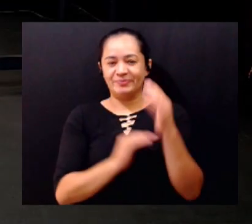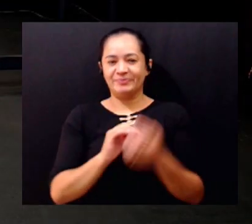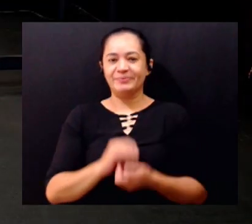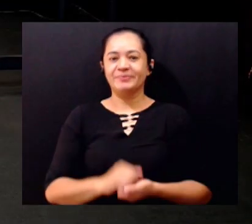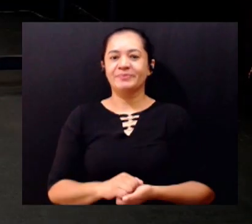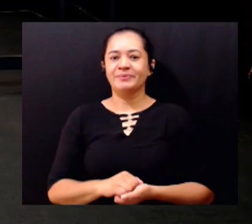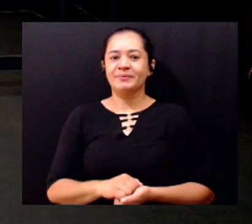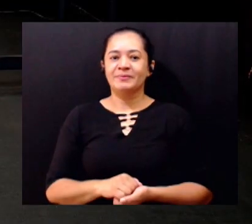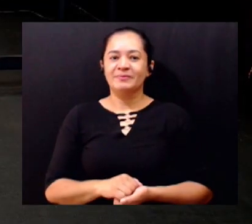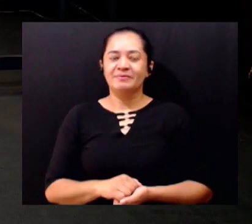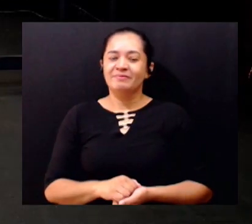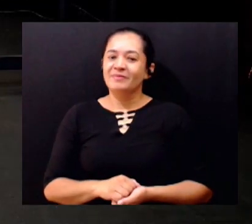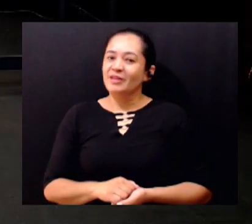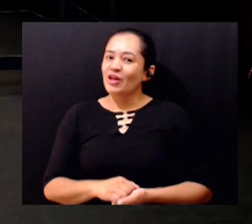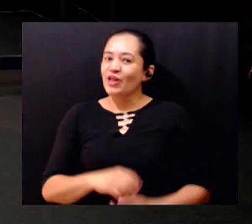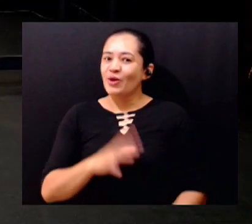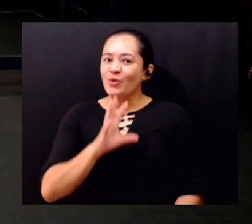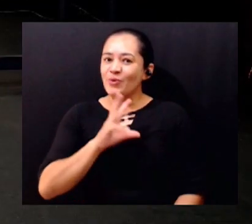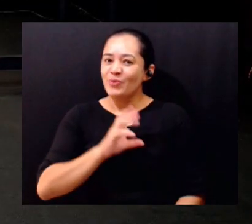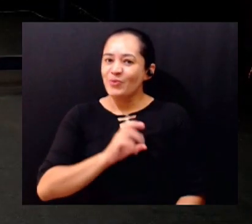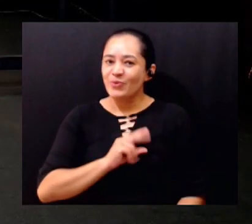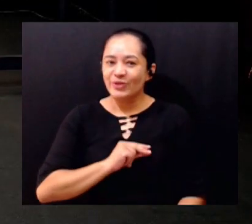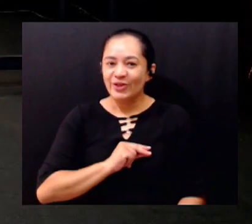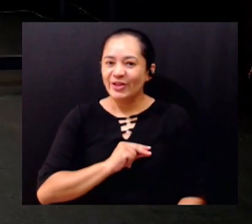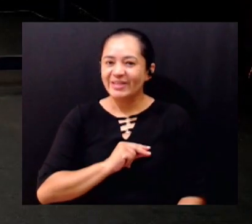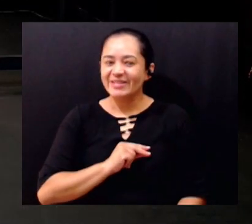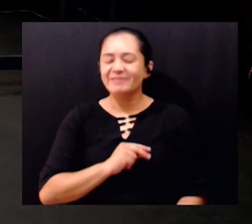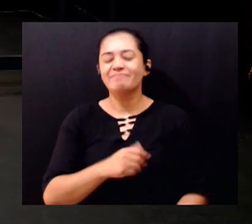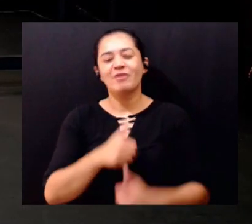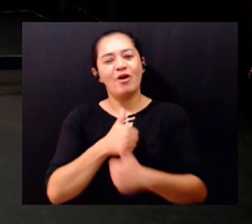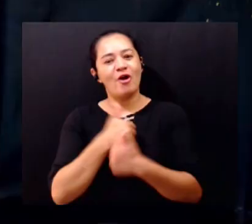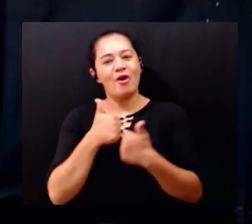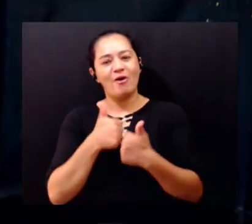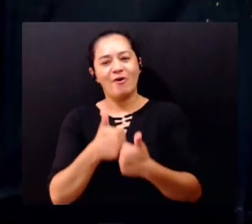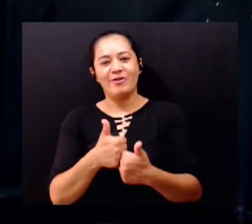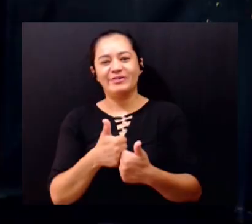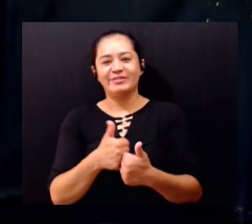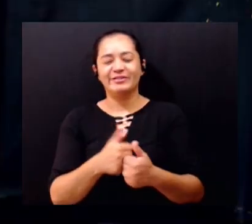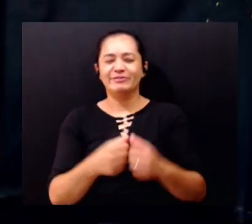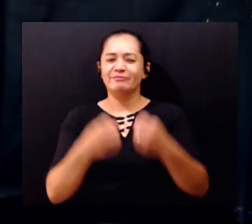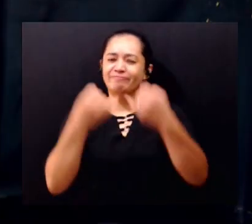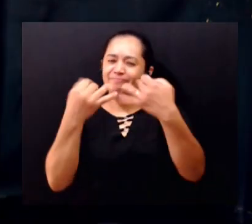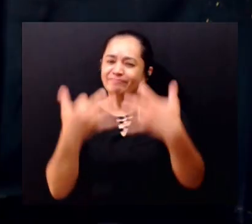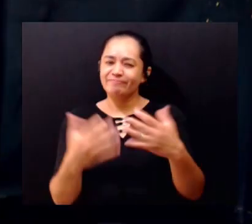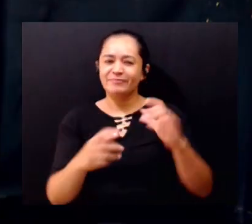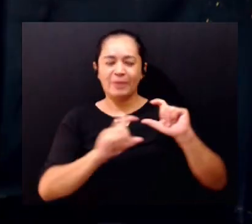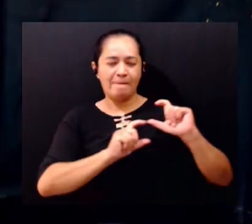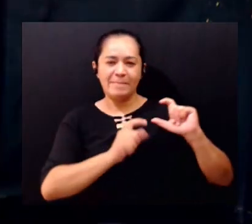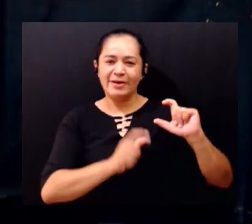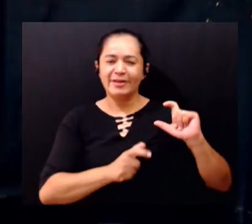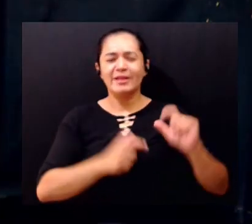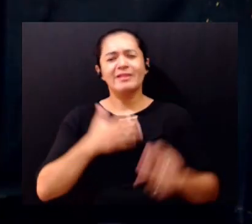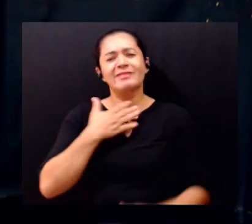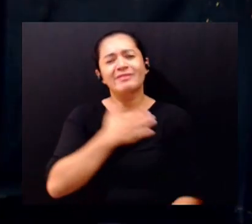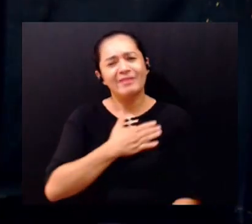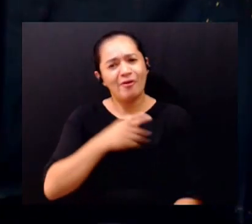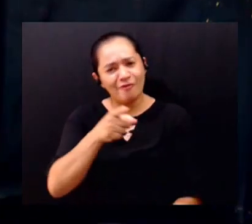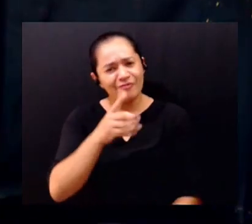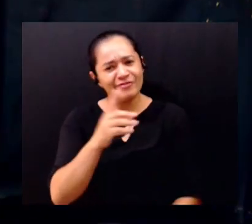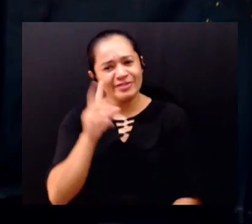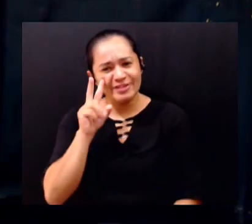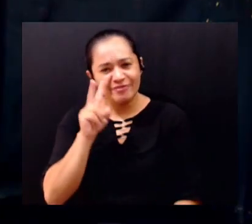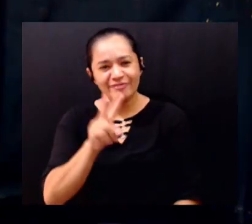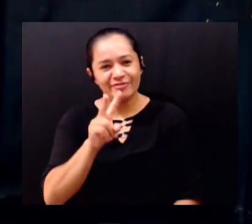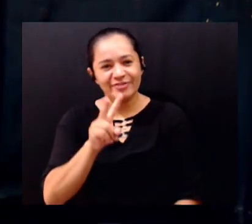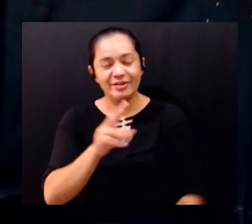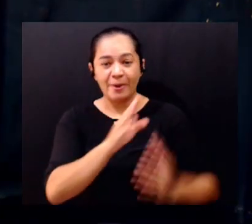Muito bem, Ana Paula, Aninha, falando sobre quadrinhos, né? Gente, que gostoso, você viu? Biblioteca aqui de